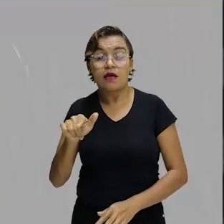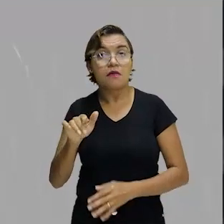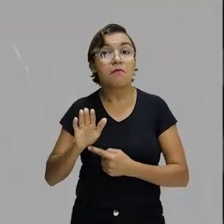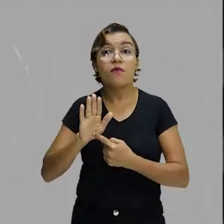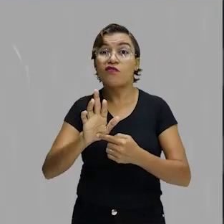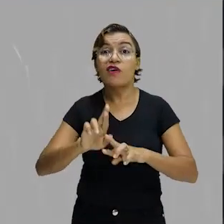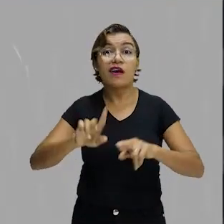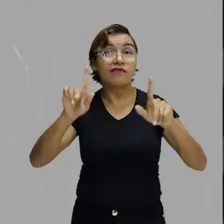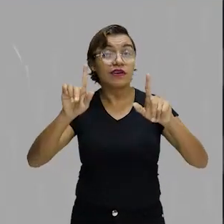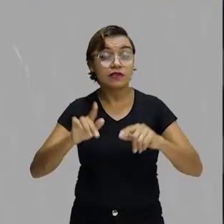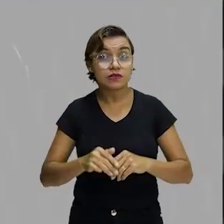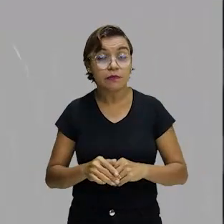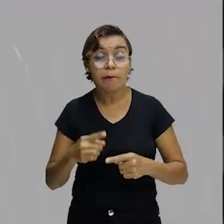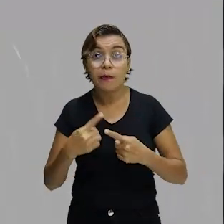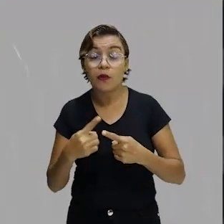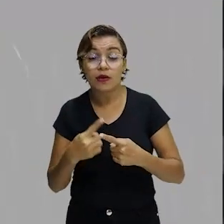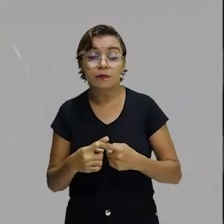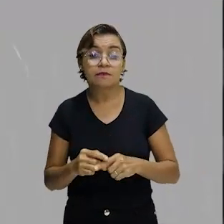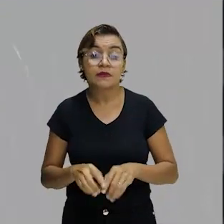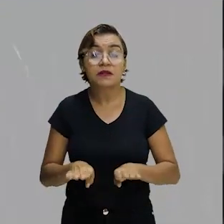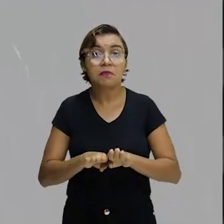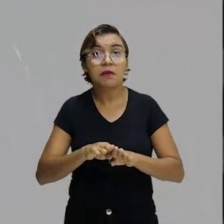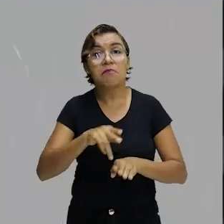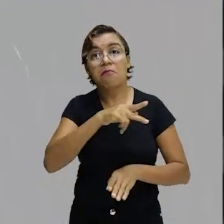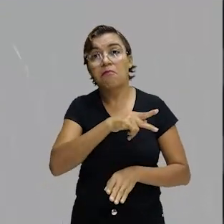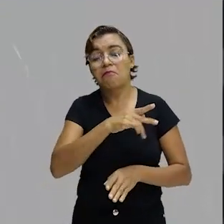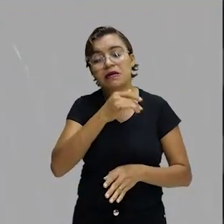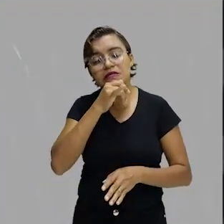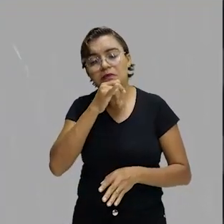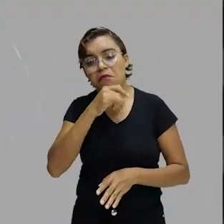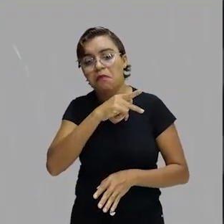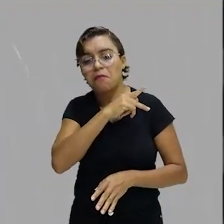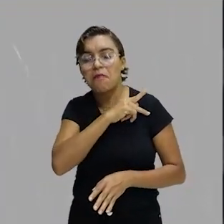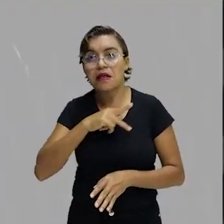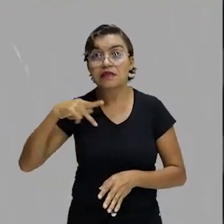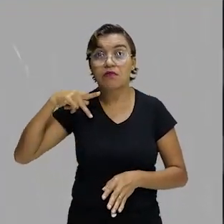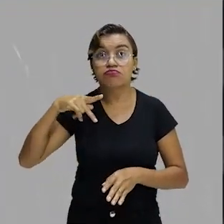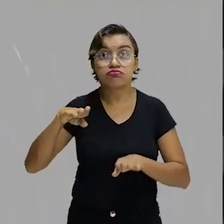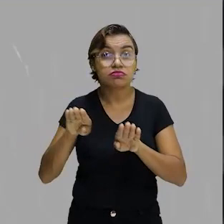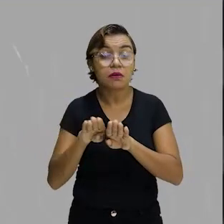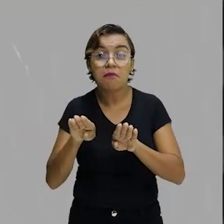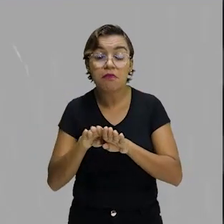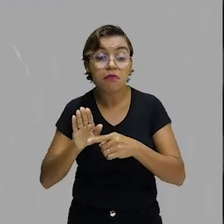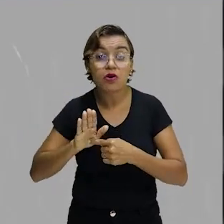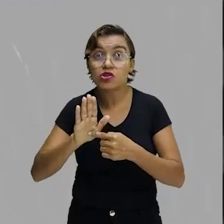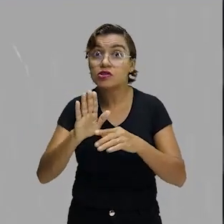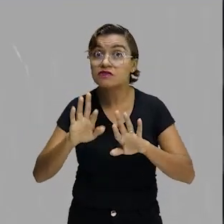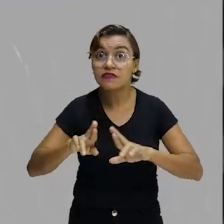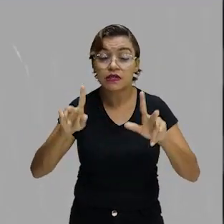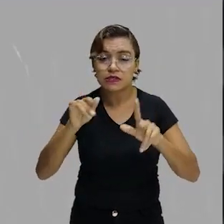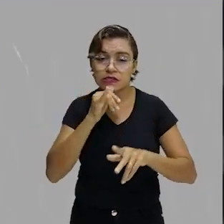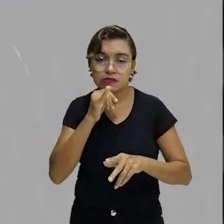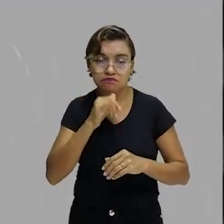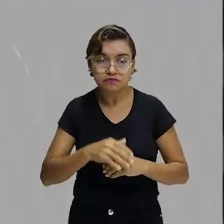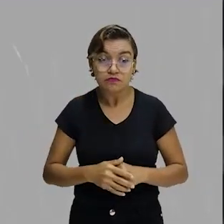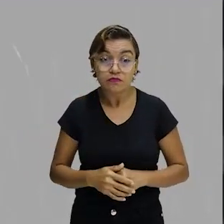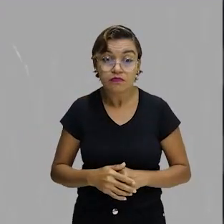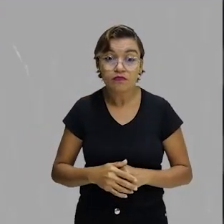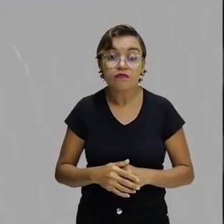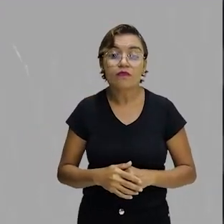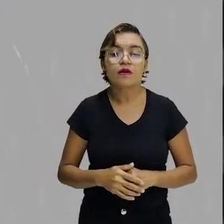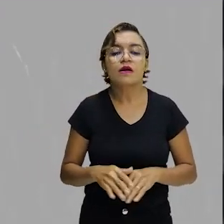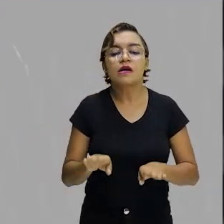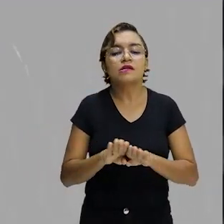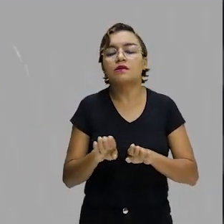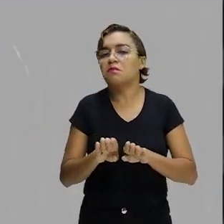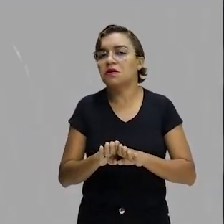falaria, que ele está procurando aqui. Os termos maior e menor nunca devem ter maior extensão. Também não